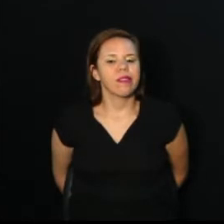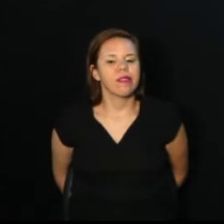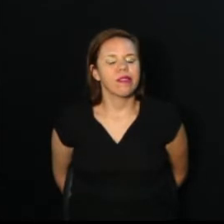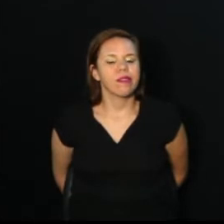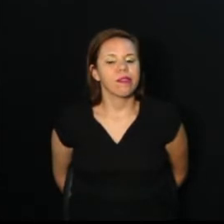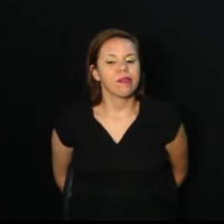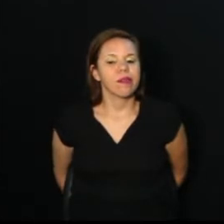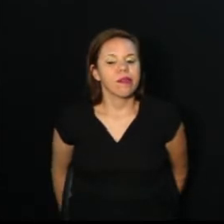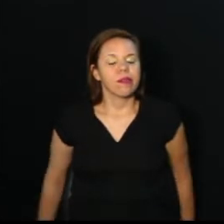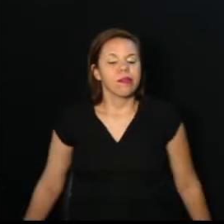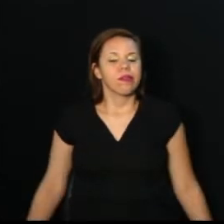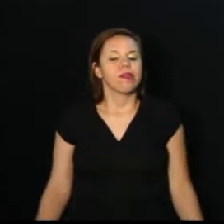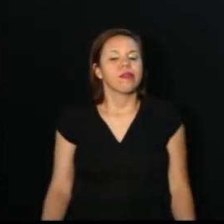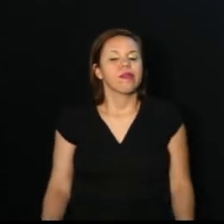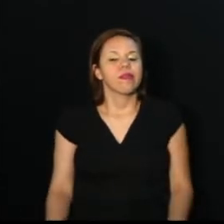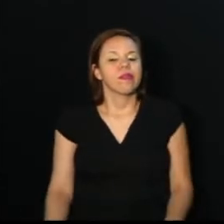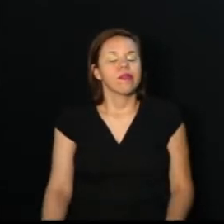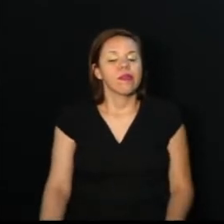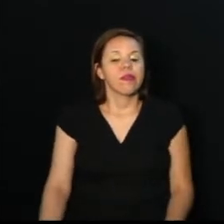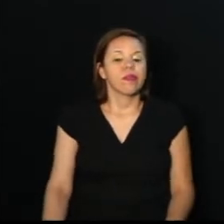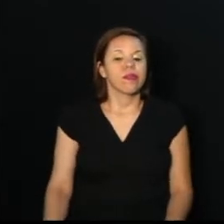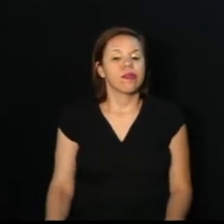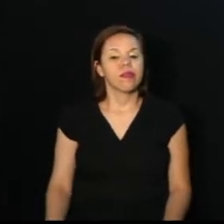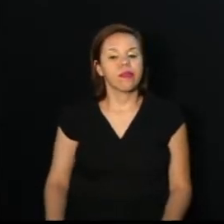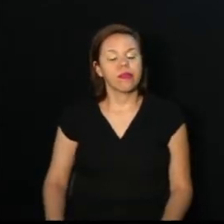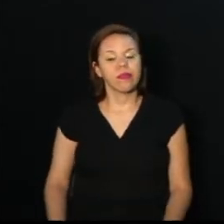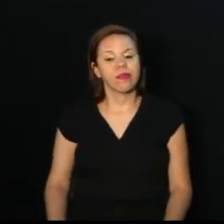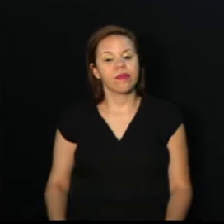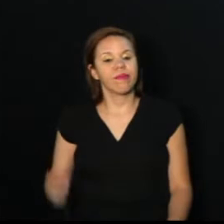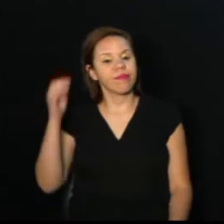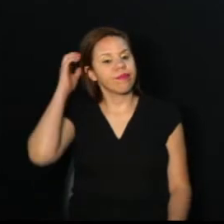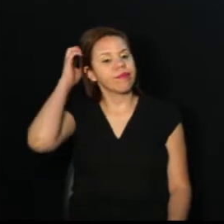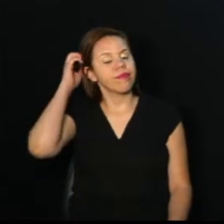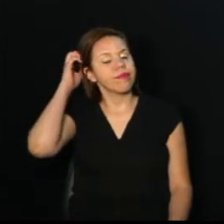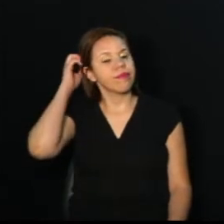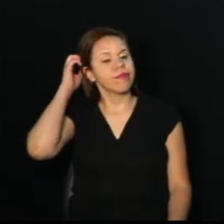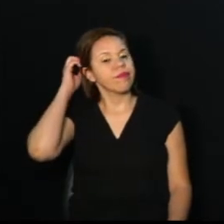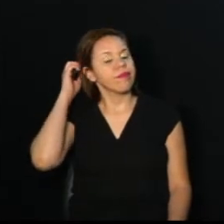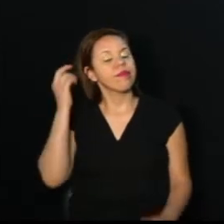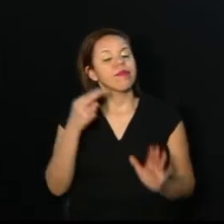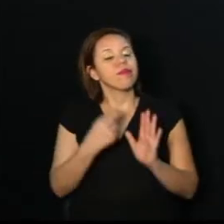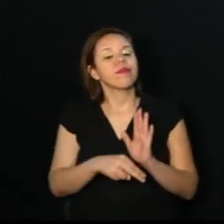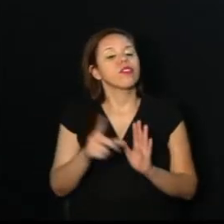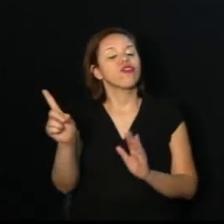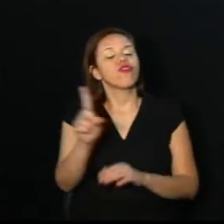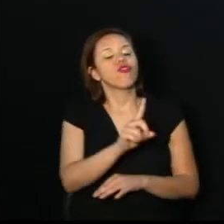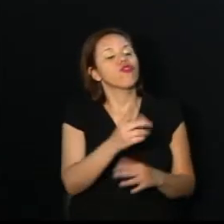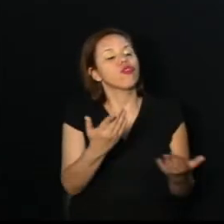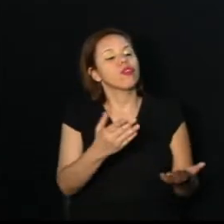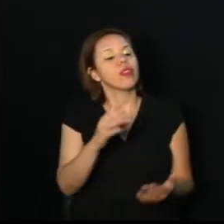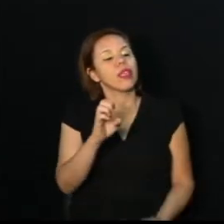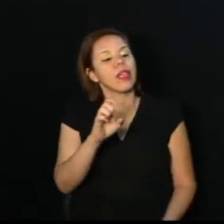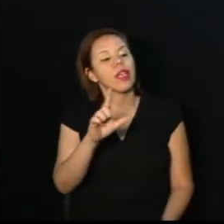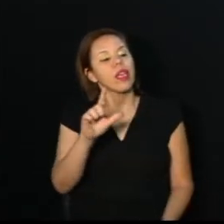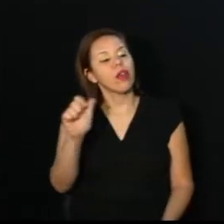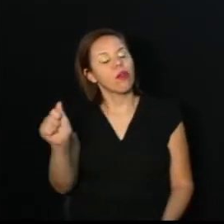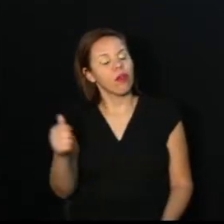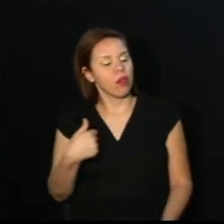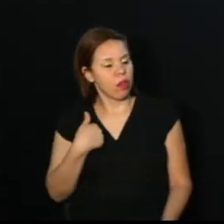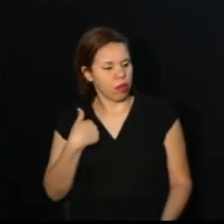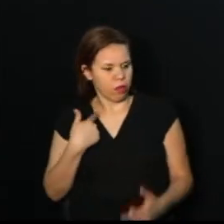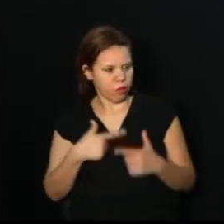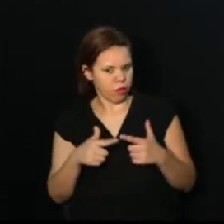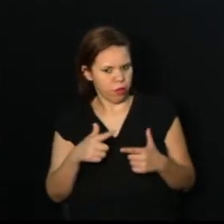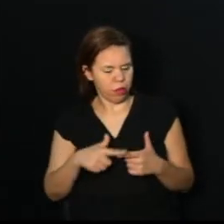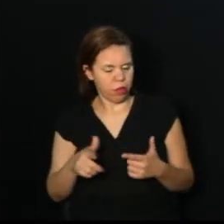Elga. Elta. Muito bem. Se eu chegasse para você agora com um